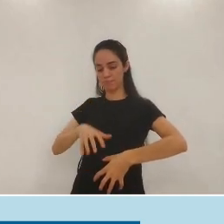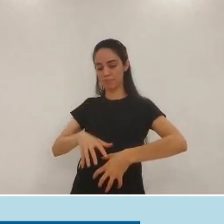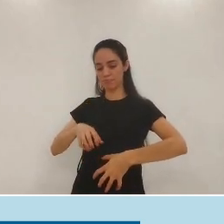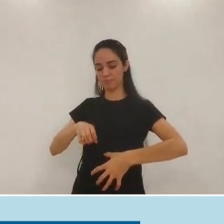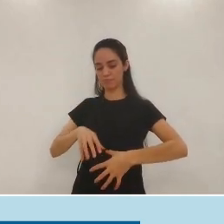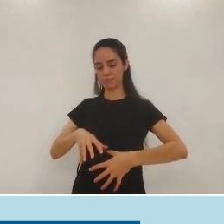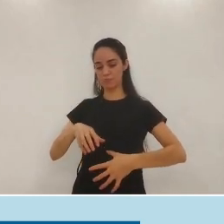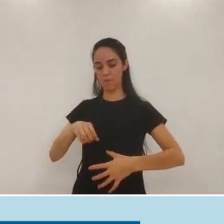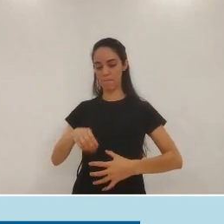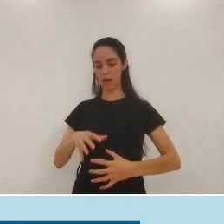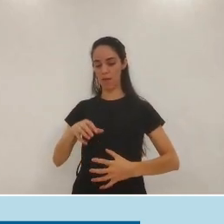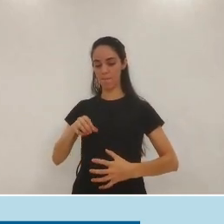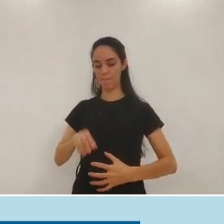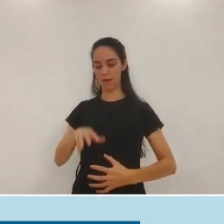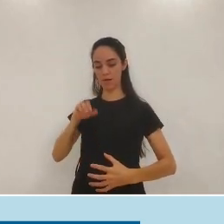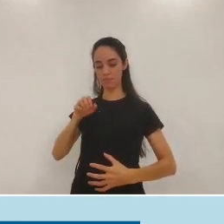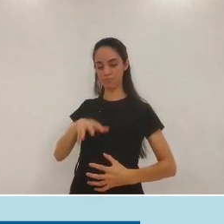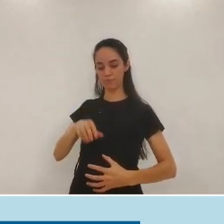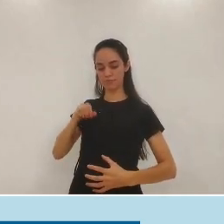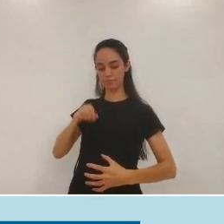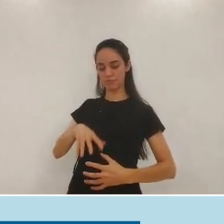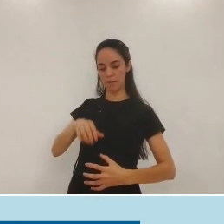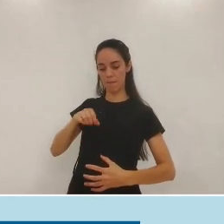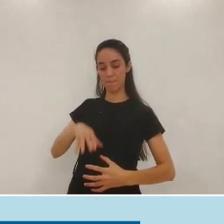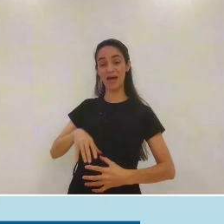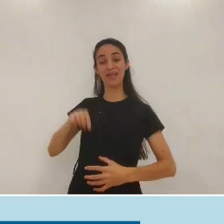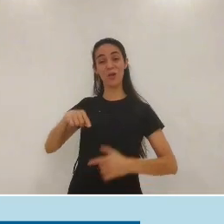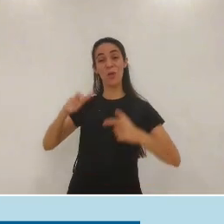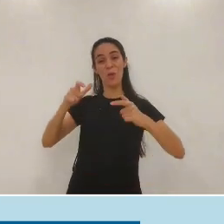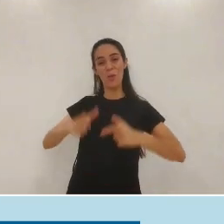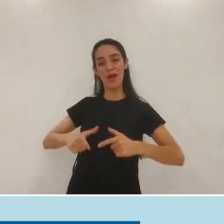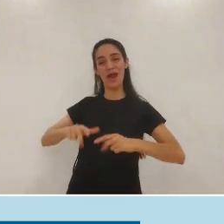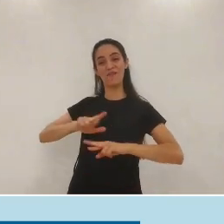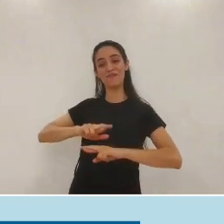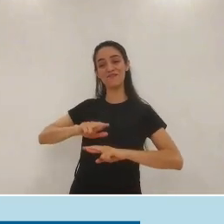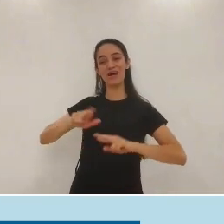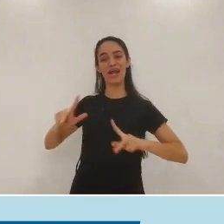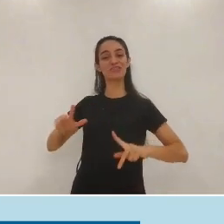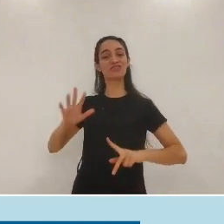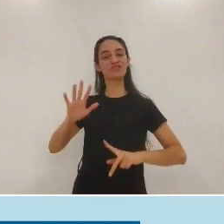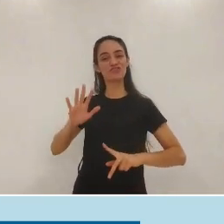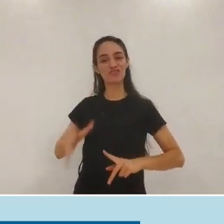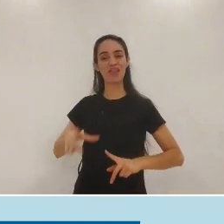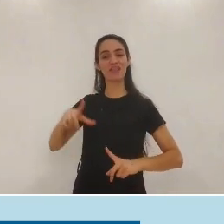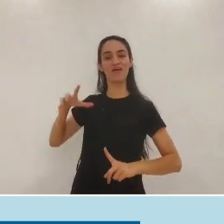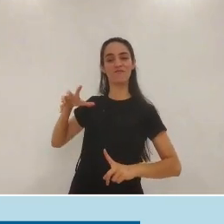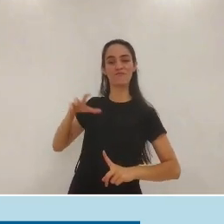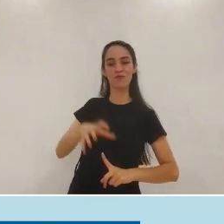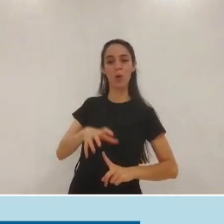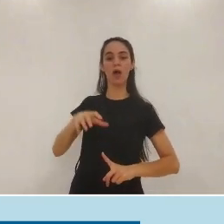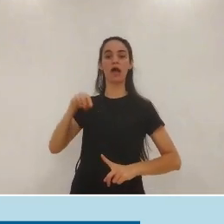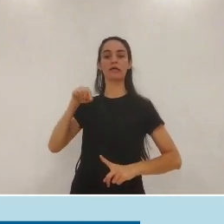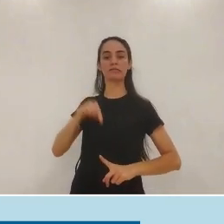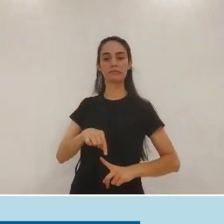em um ambiente alterado gestacional. Isso é uma teoria para por que mulheres com síndrome